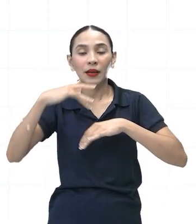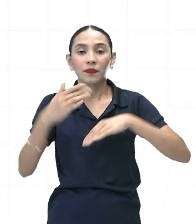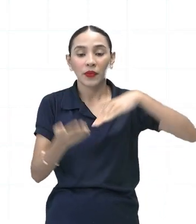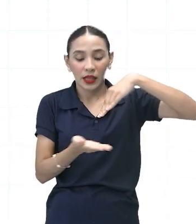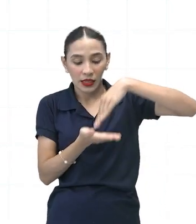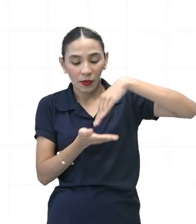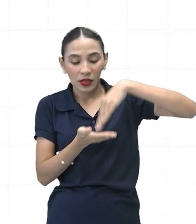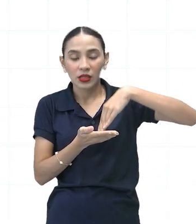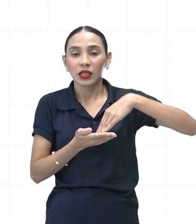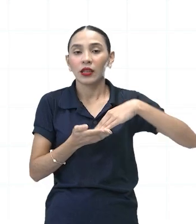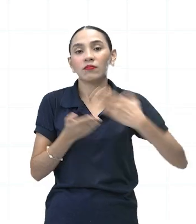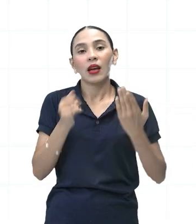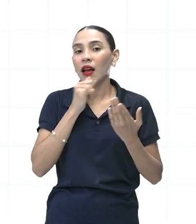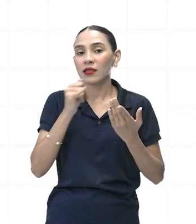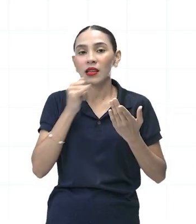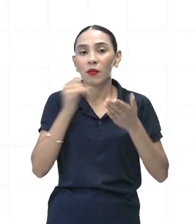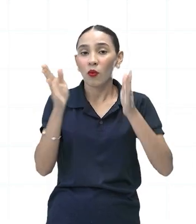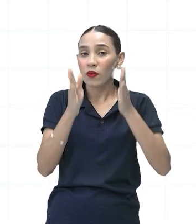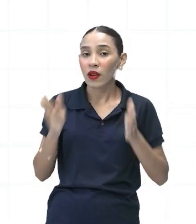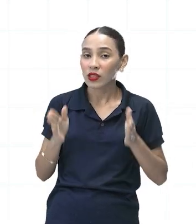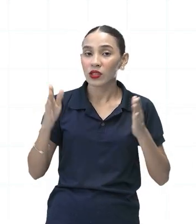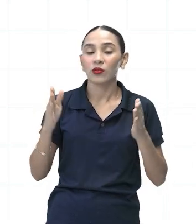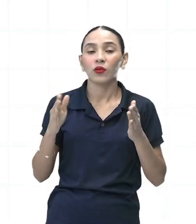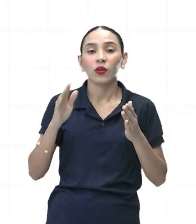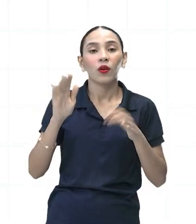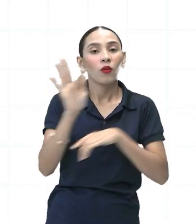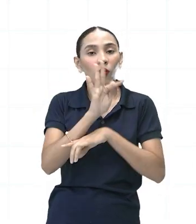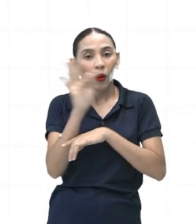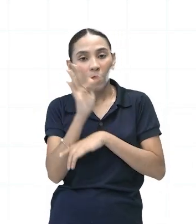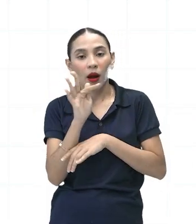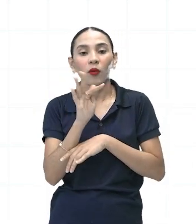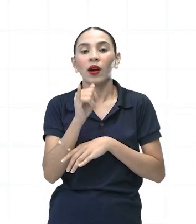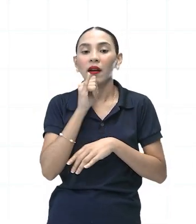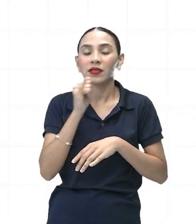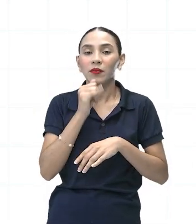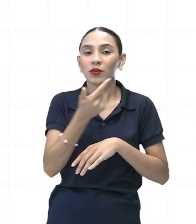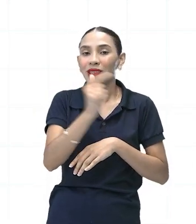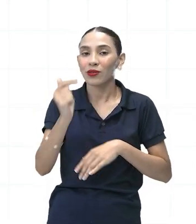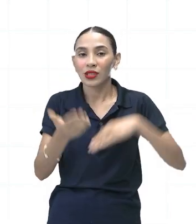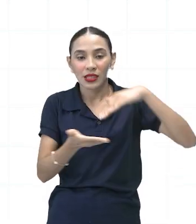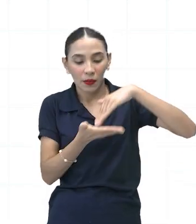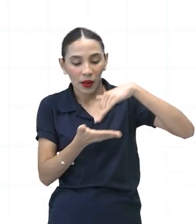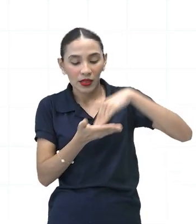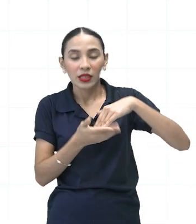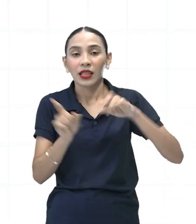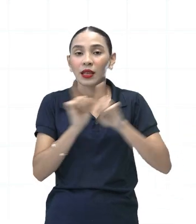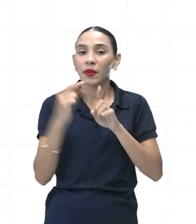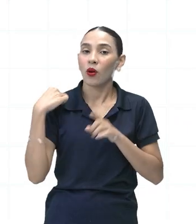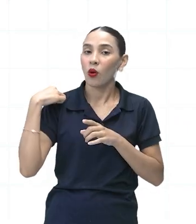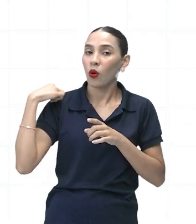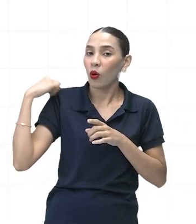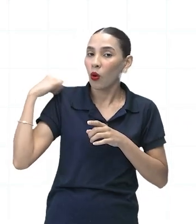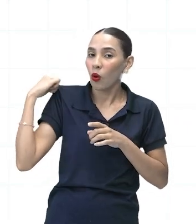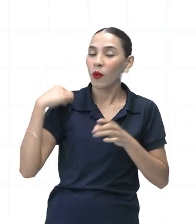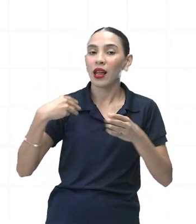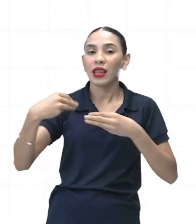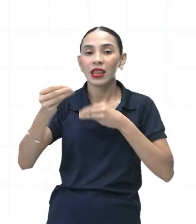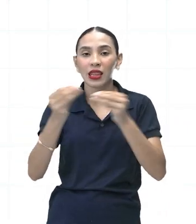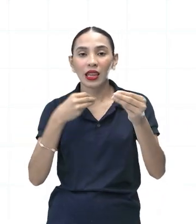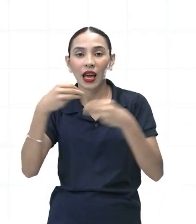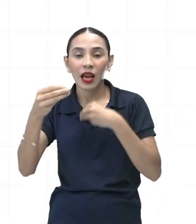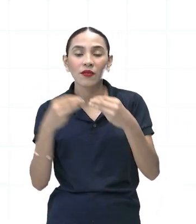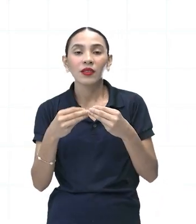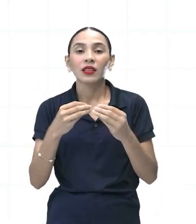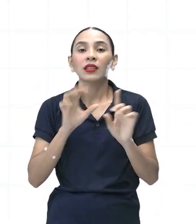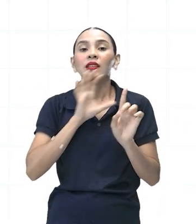sapatilhas e vestidos formais. A norte-americana se apresentava descalça e com figurinos leves e inspirados